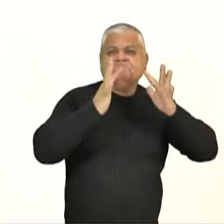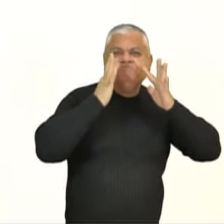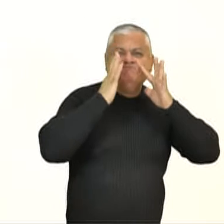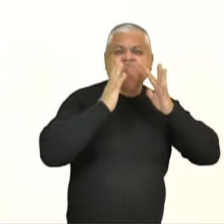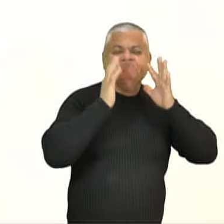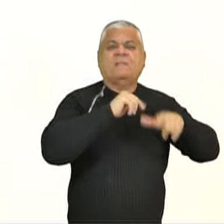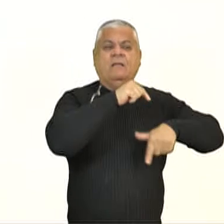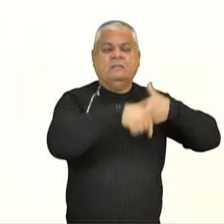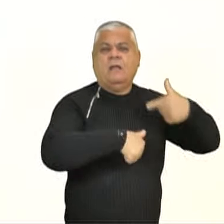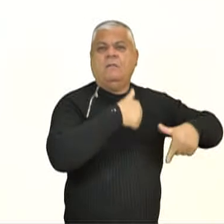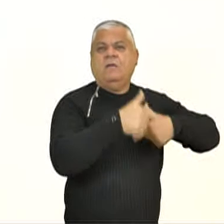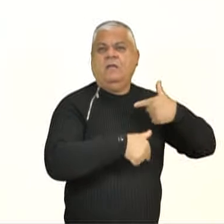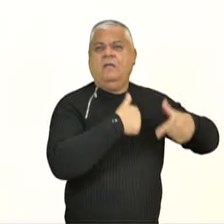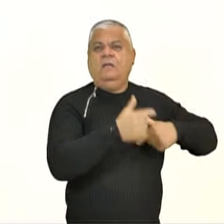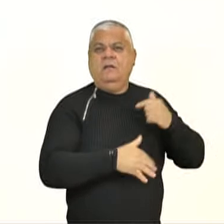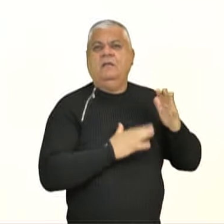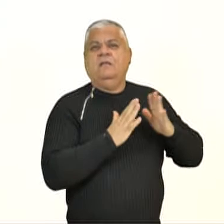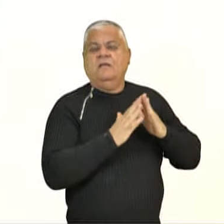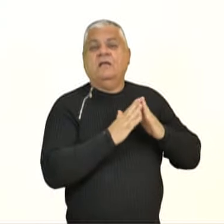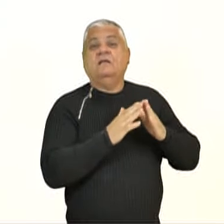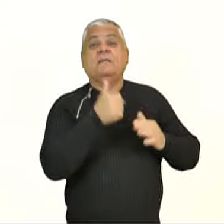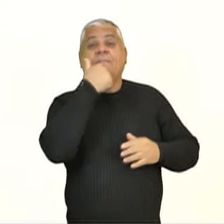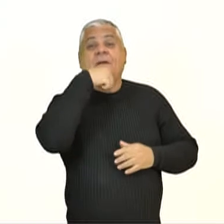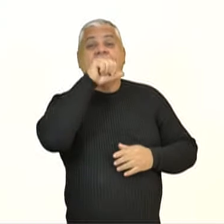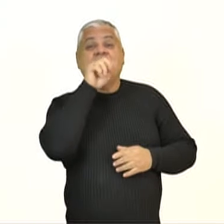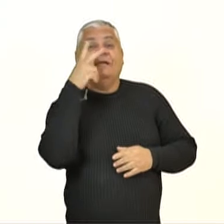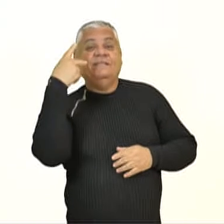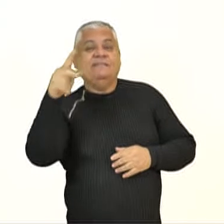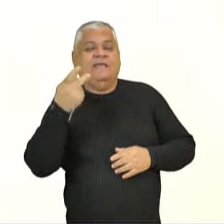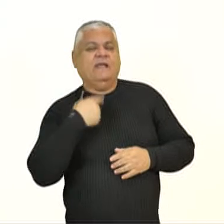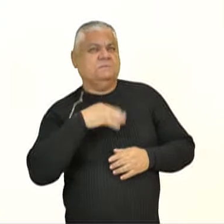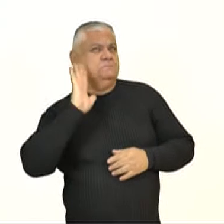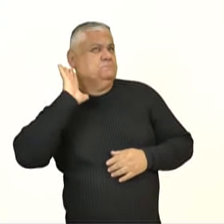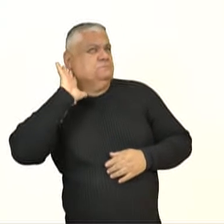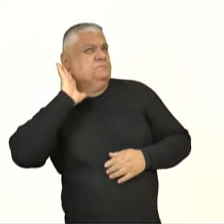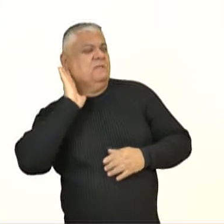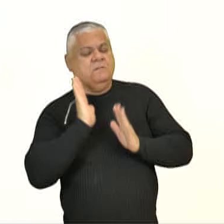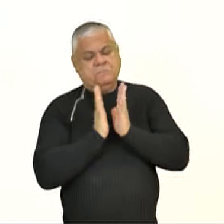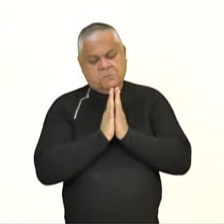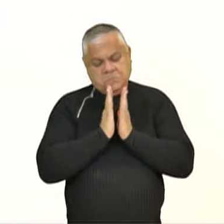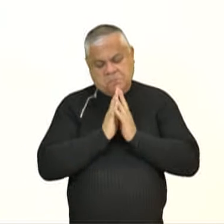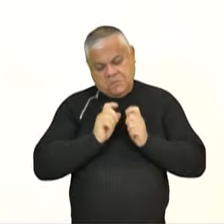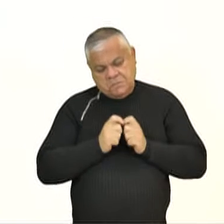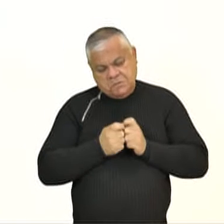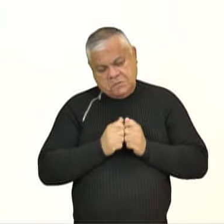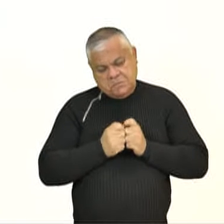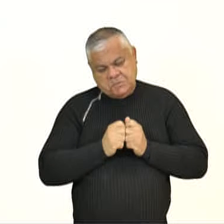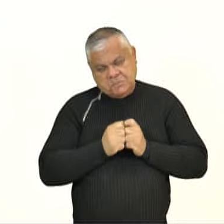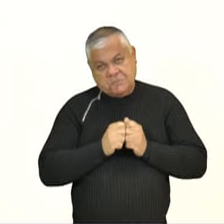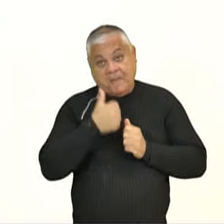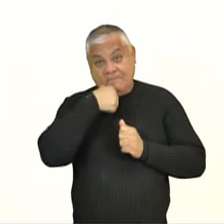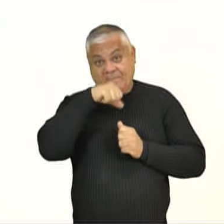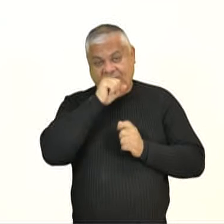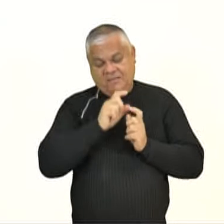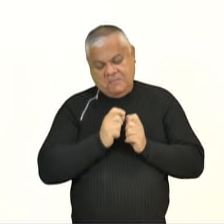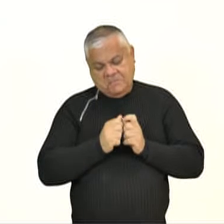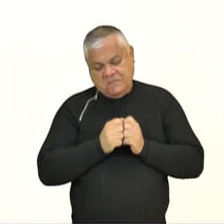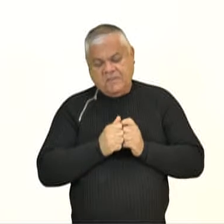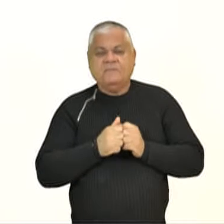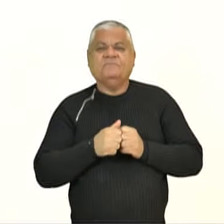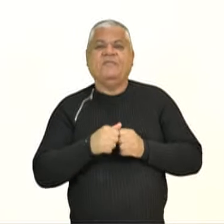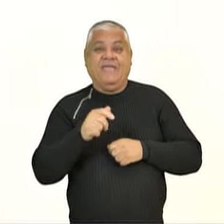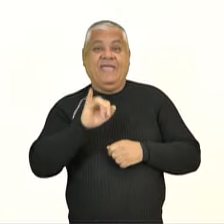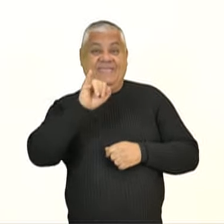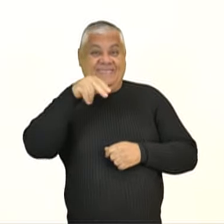está lavrando em casa e sua mãe a ouvir missa. E ela diz, então ela está reclamando aqui da vida, né?